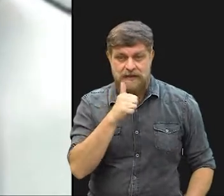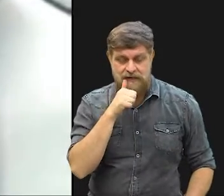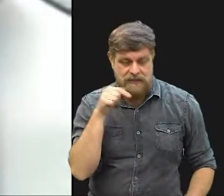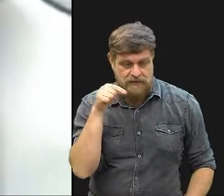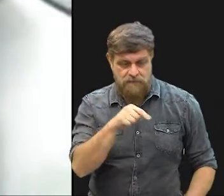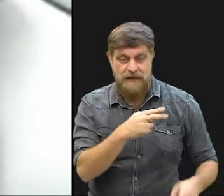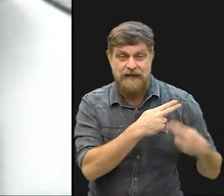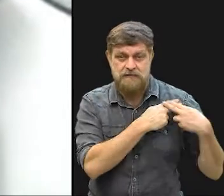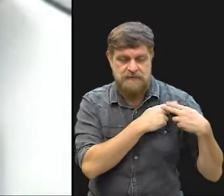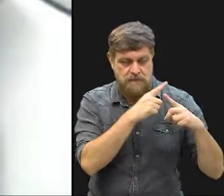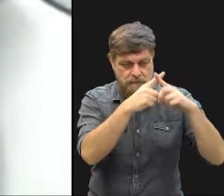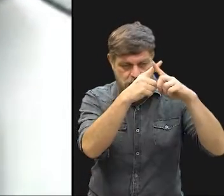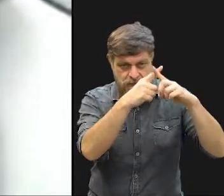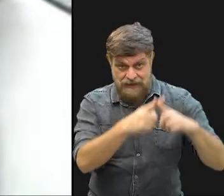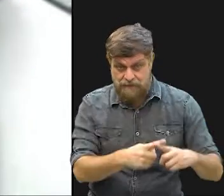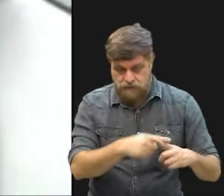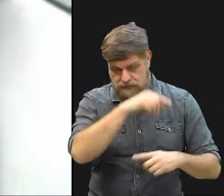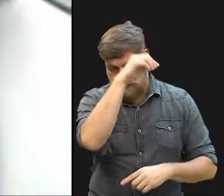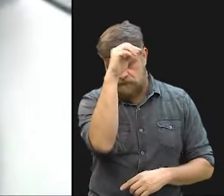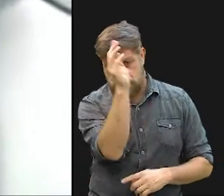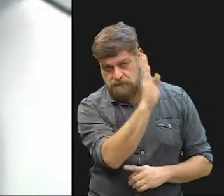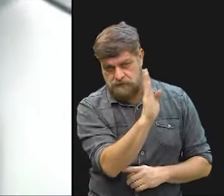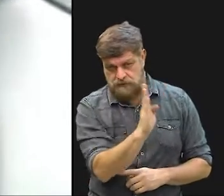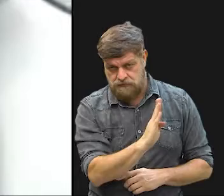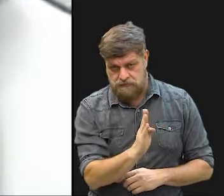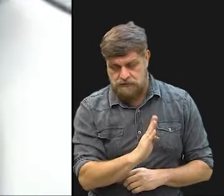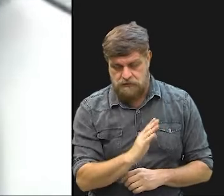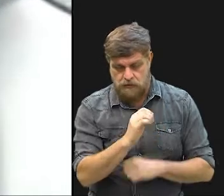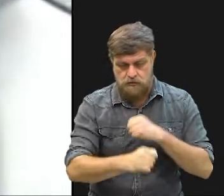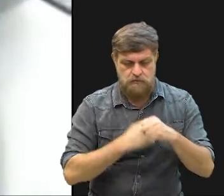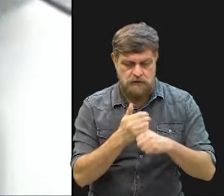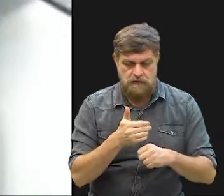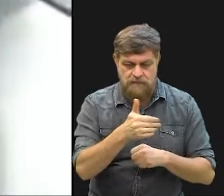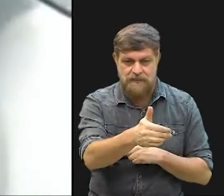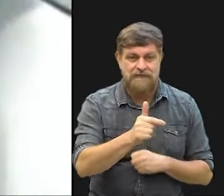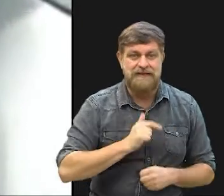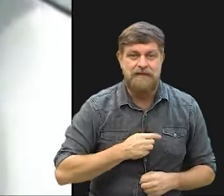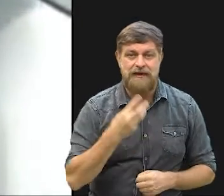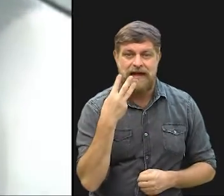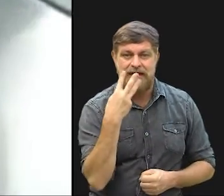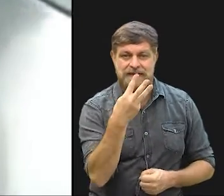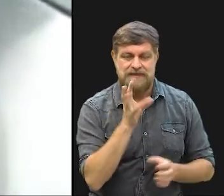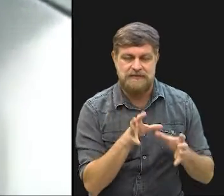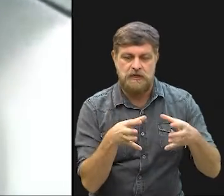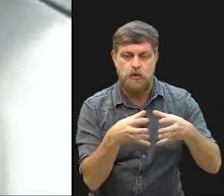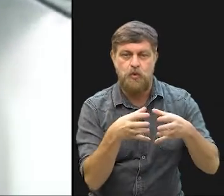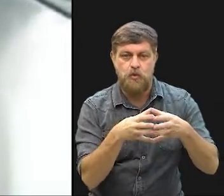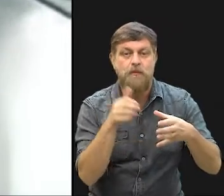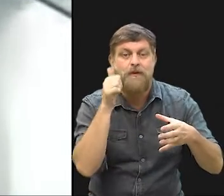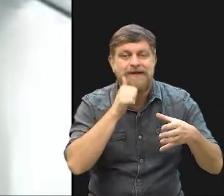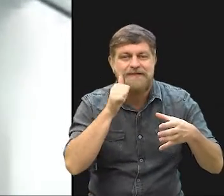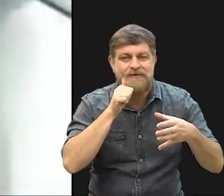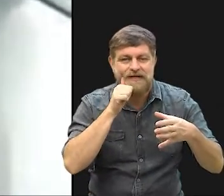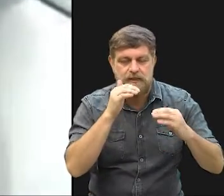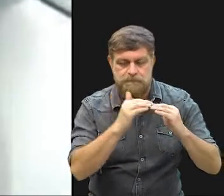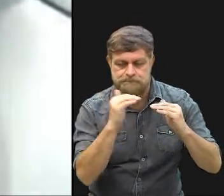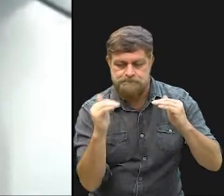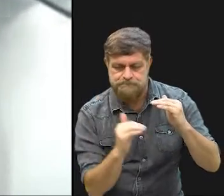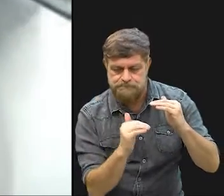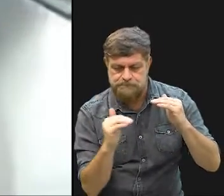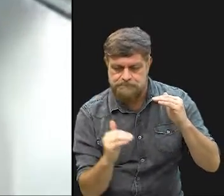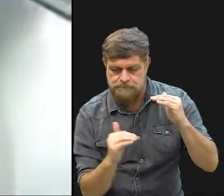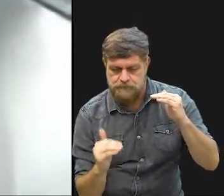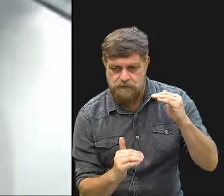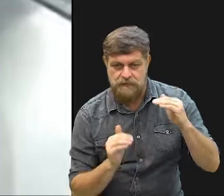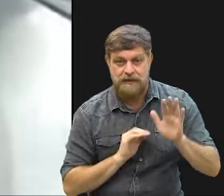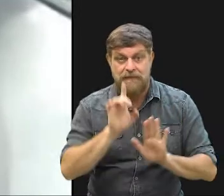conduzir o campeonato nacional. Próximo ano nós vamos ter uma 3ª divisão no campeonato nacional feminino. Temos uma